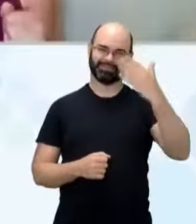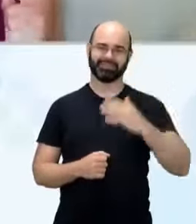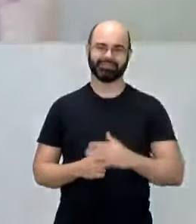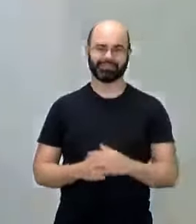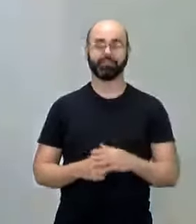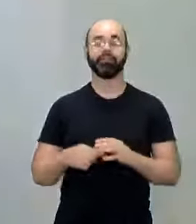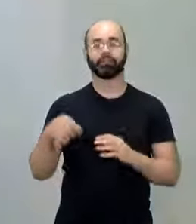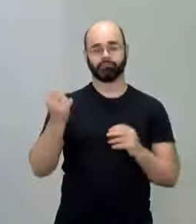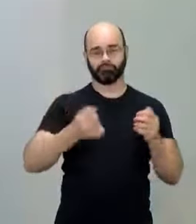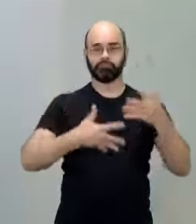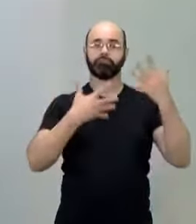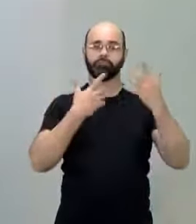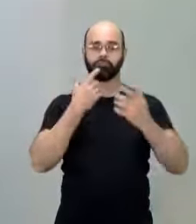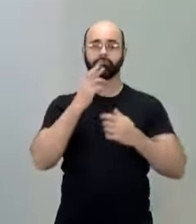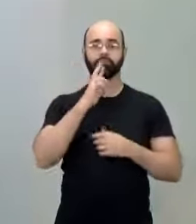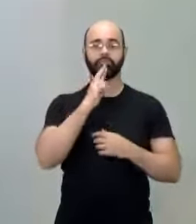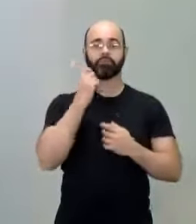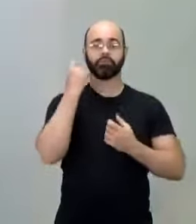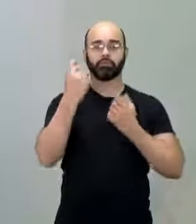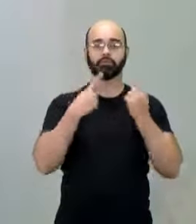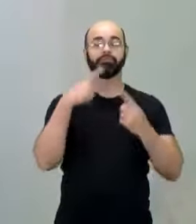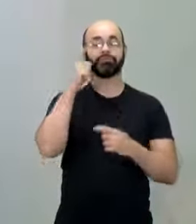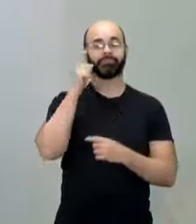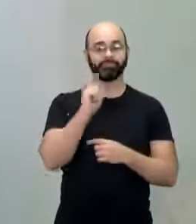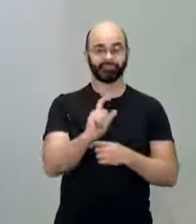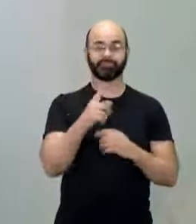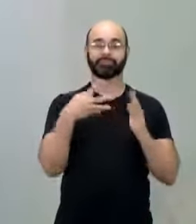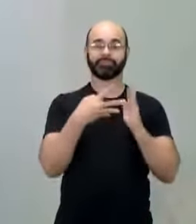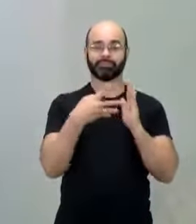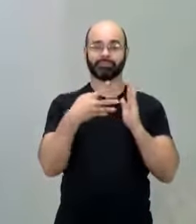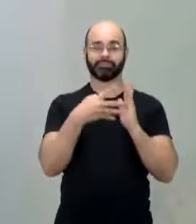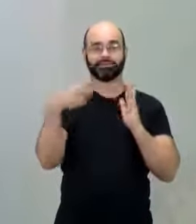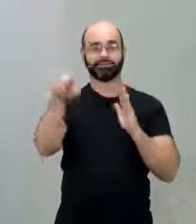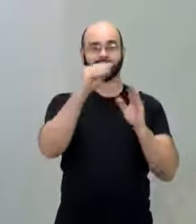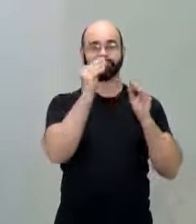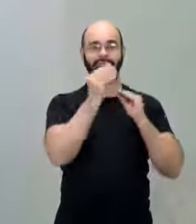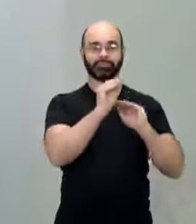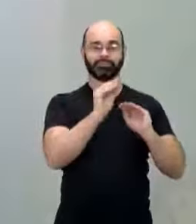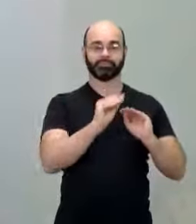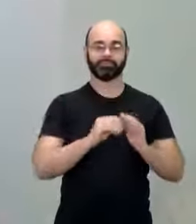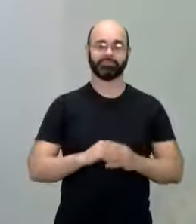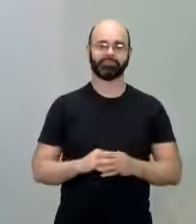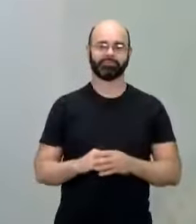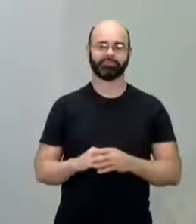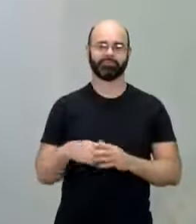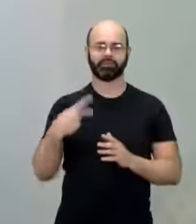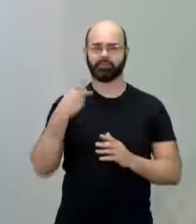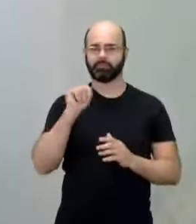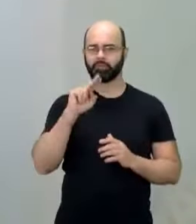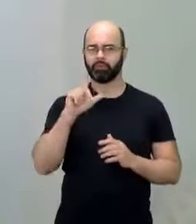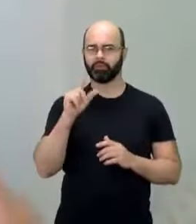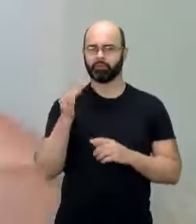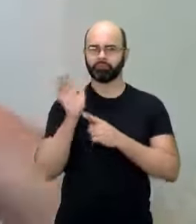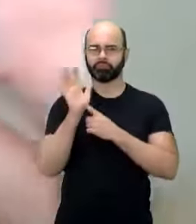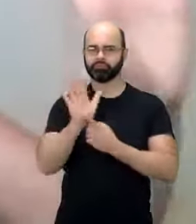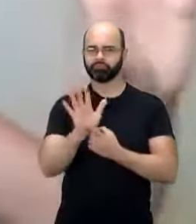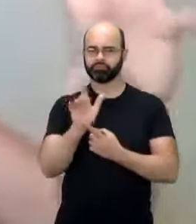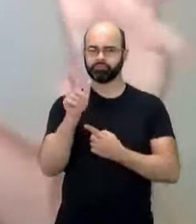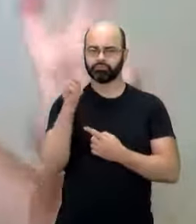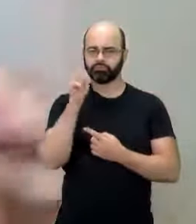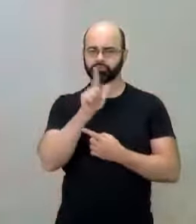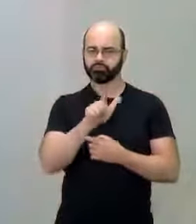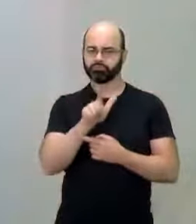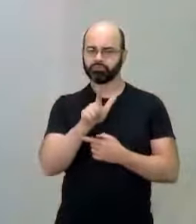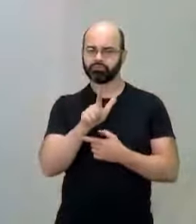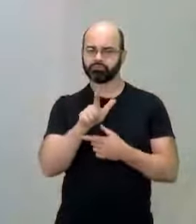algumas respostas bem interessantes no Google Forms. Se o Paulo puder apresentar para vocês aí o que a